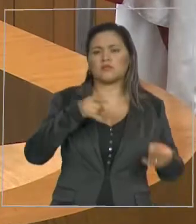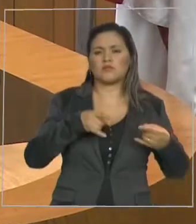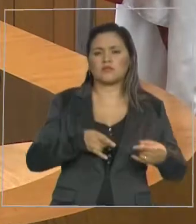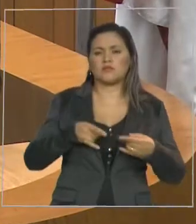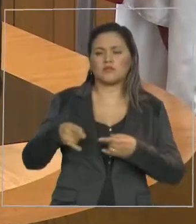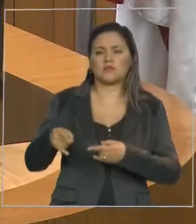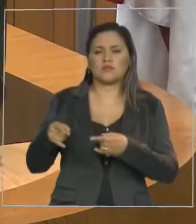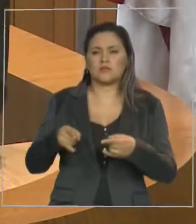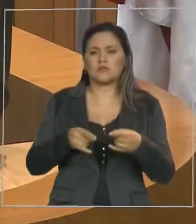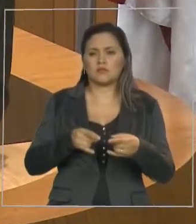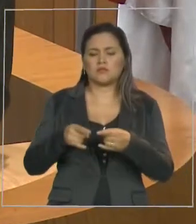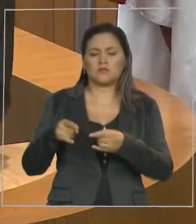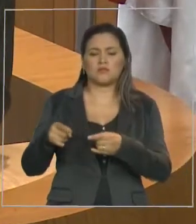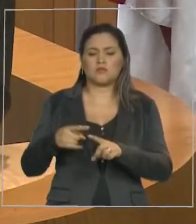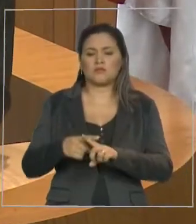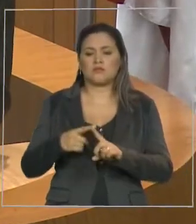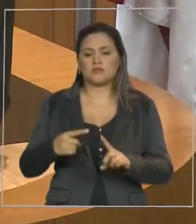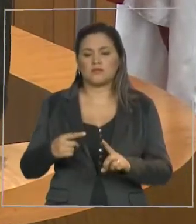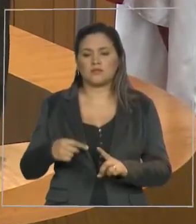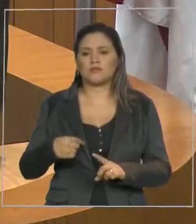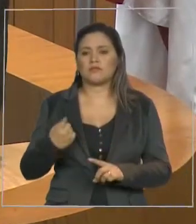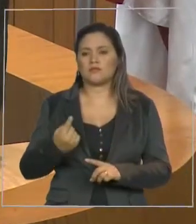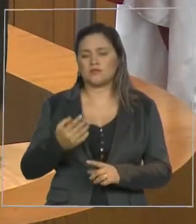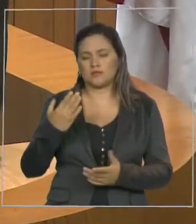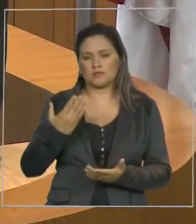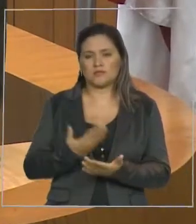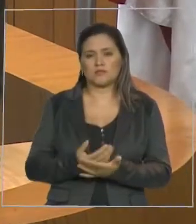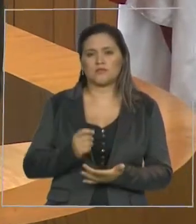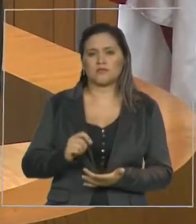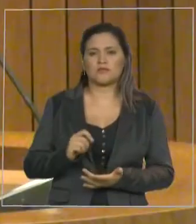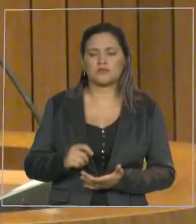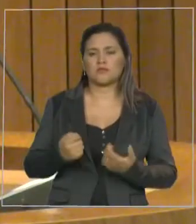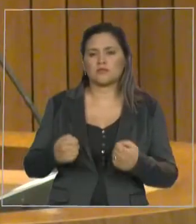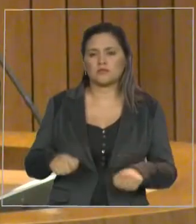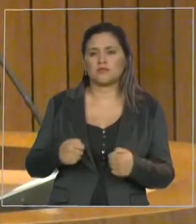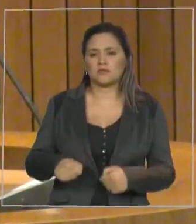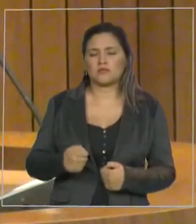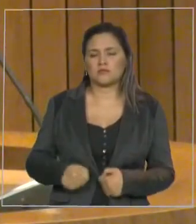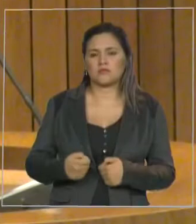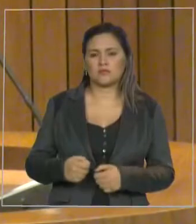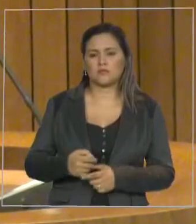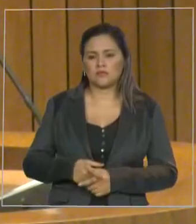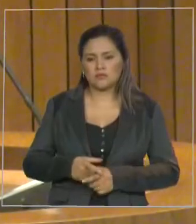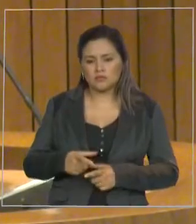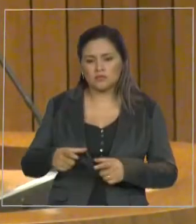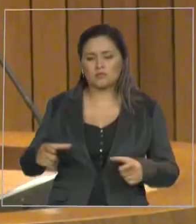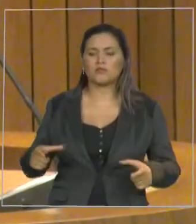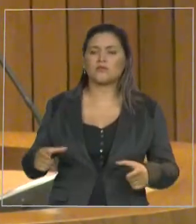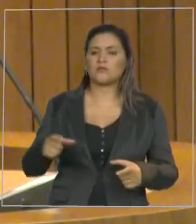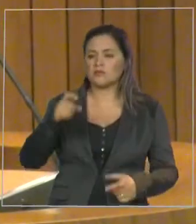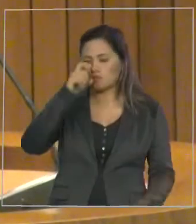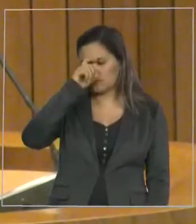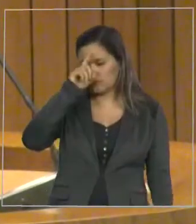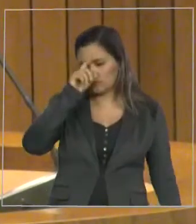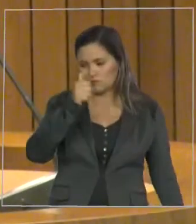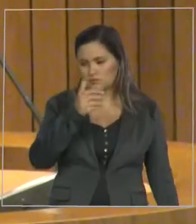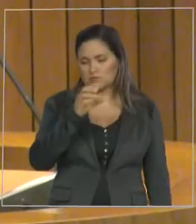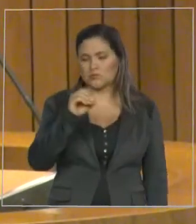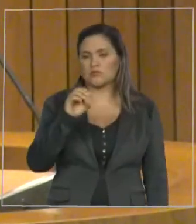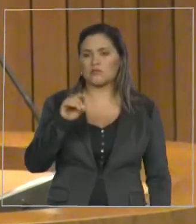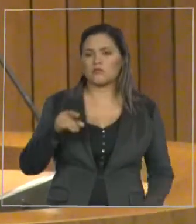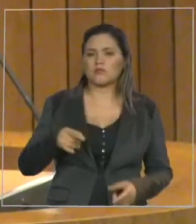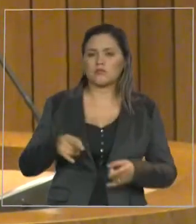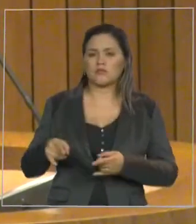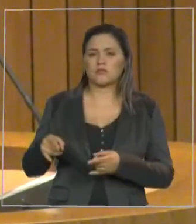merecia e merece uma ampliação para que se torne um hospital de 100 leitos, atendendo ainda melhor toda aquela nossa